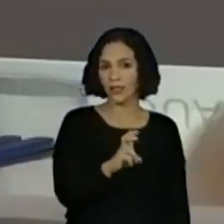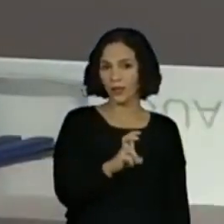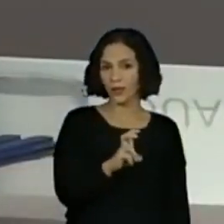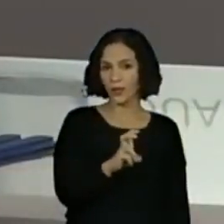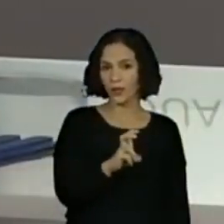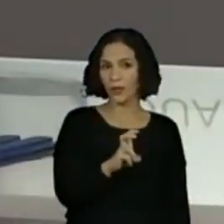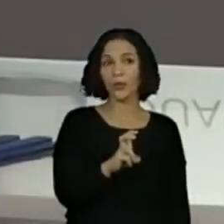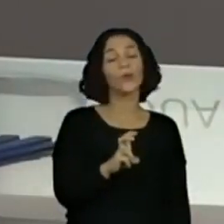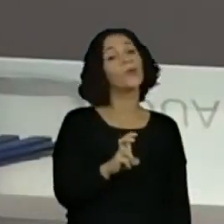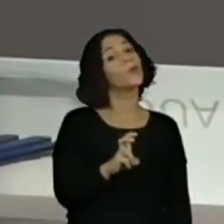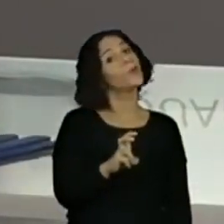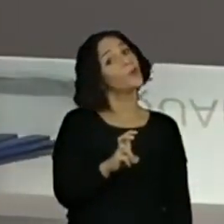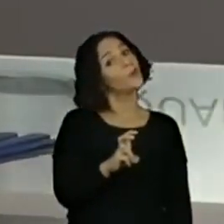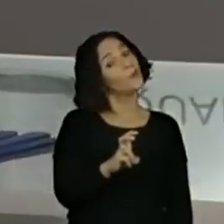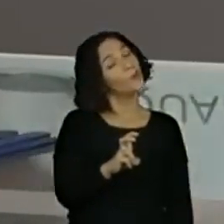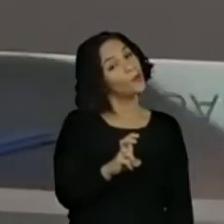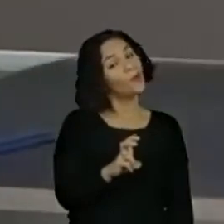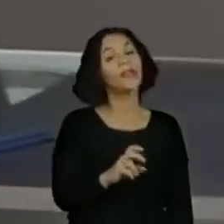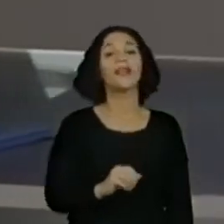35!